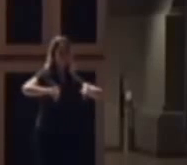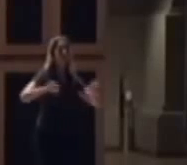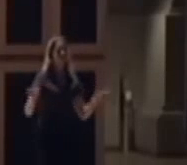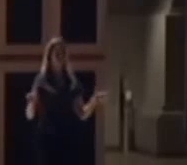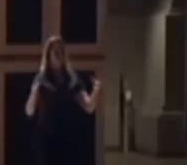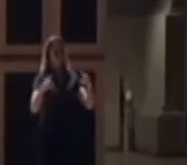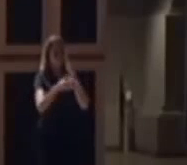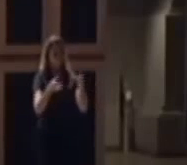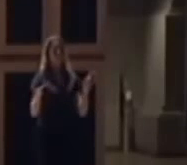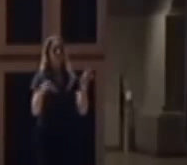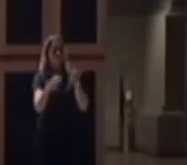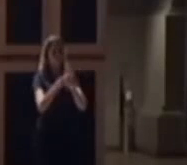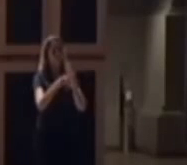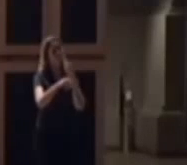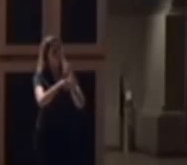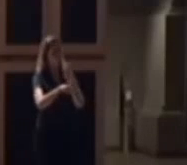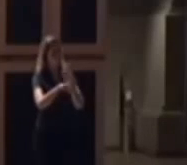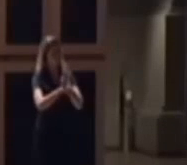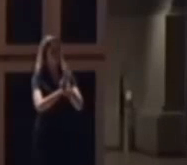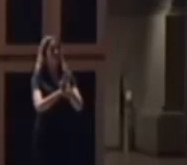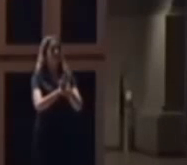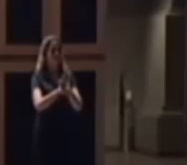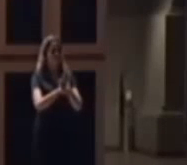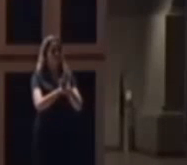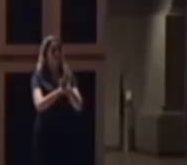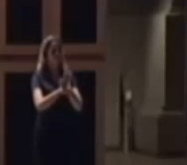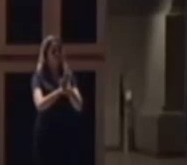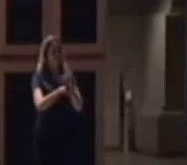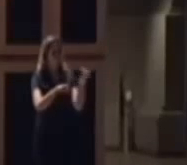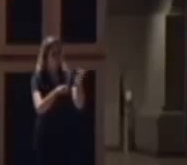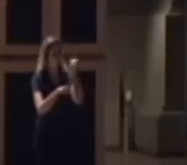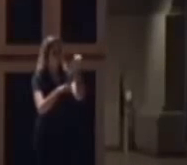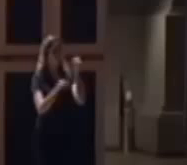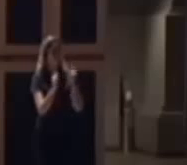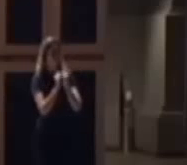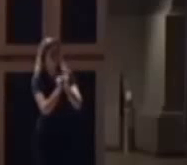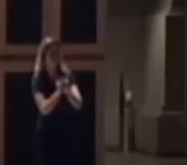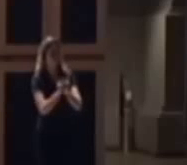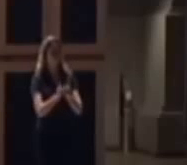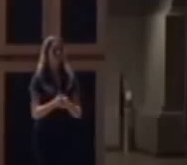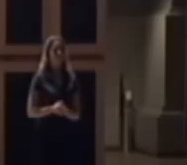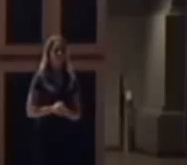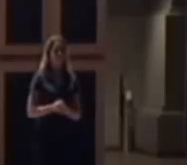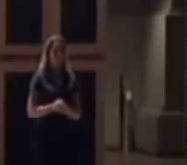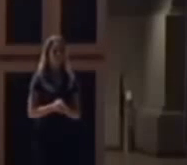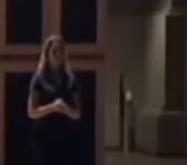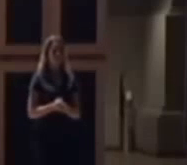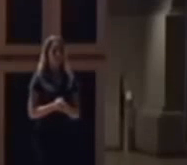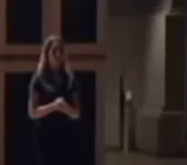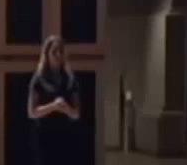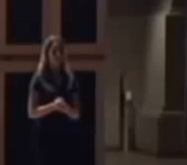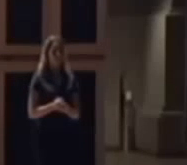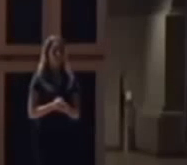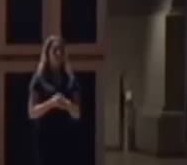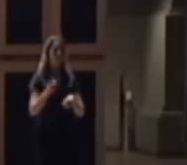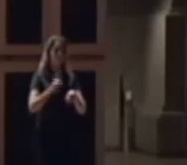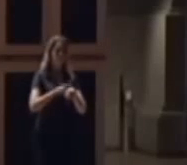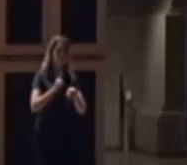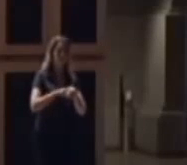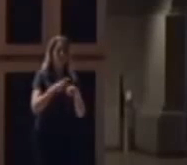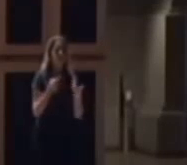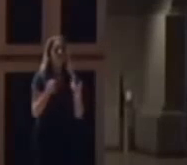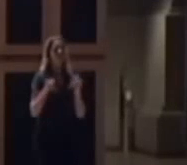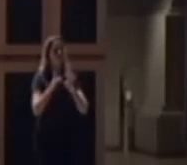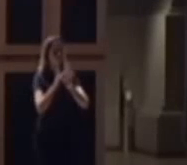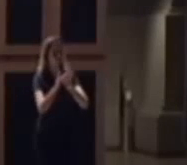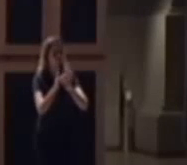participação muito, muito viva, muito, muito próxima. A execução do objeto do termo de parceria ela é